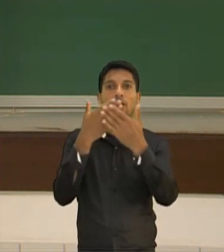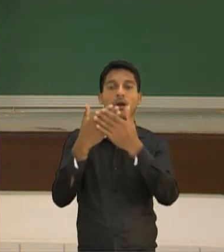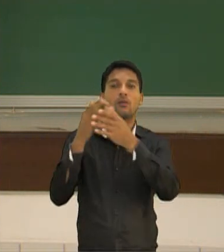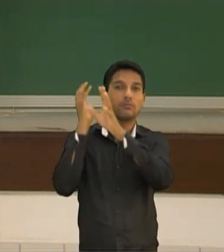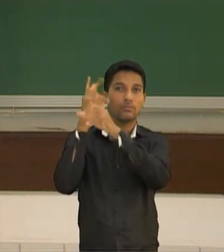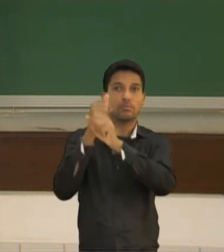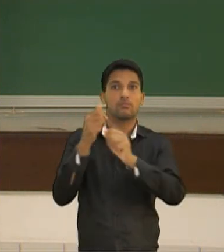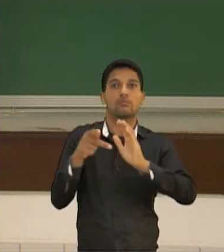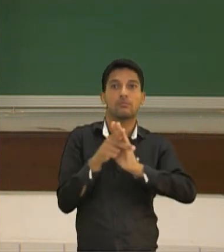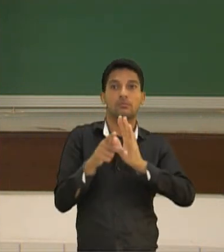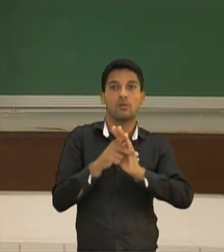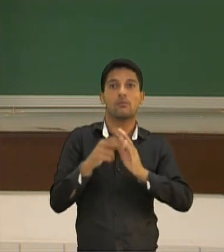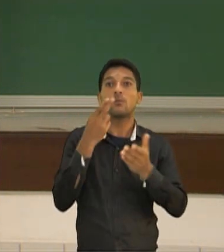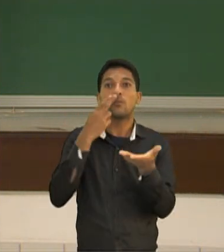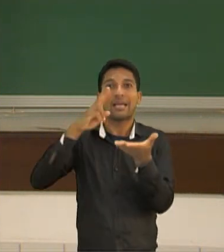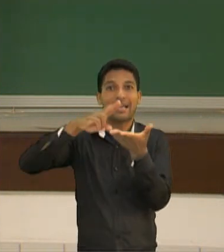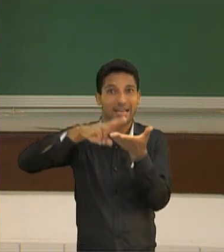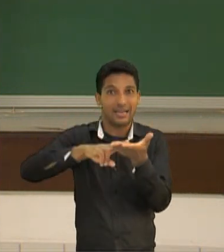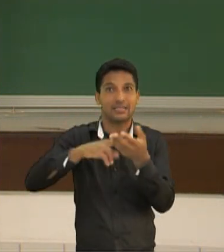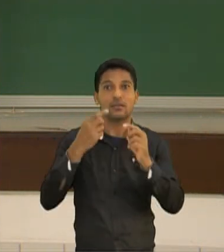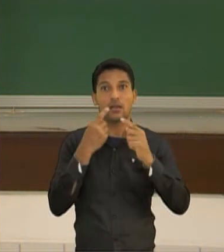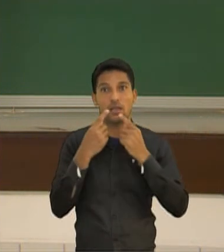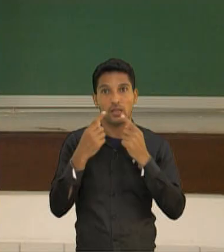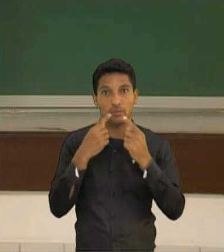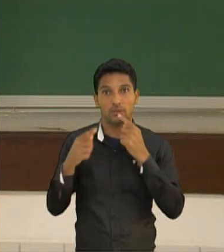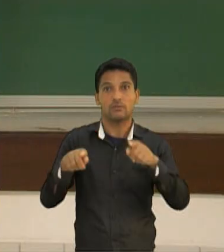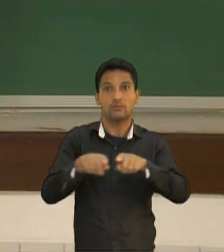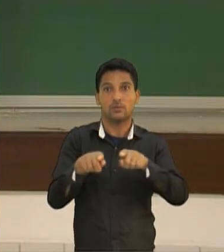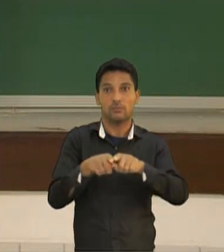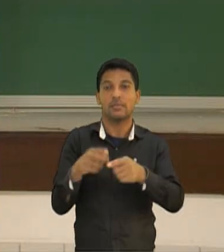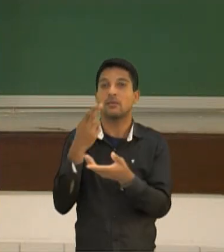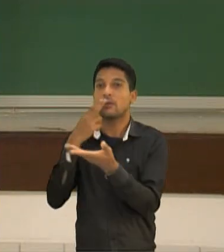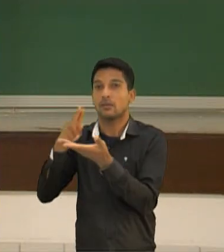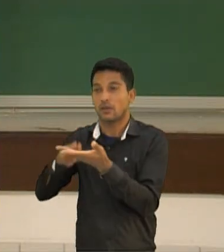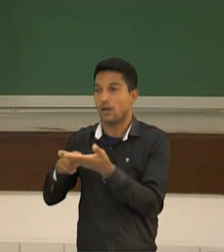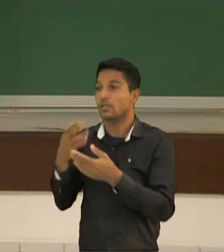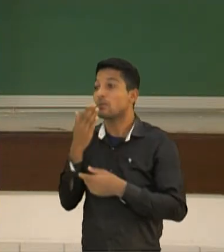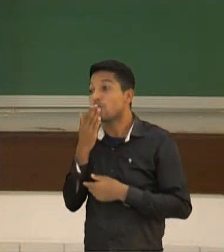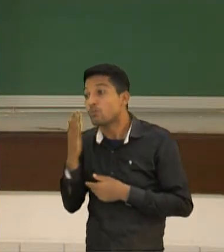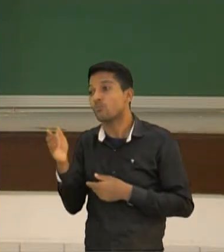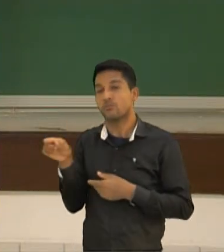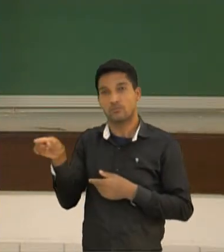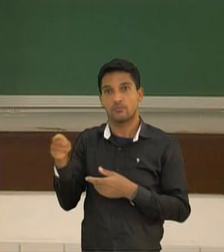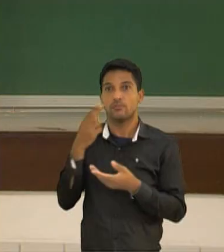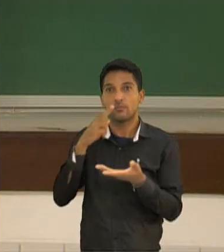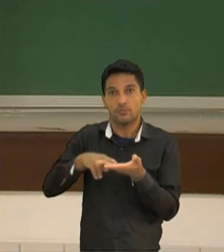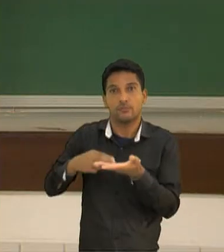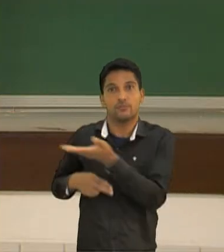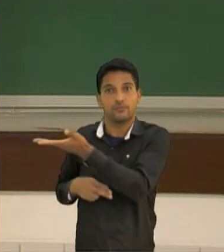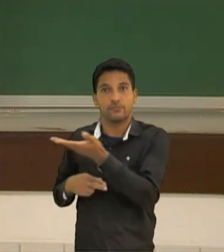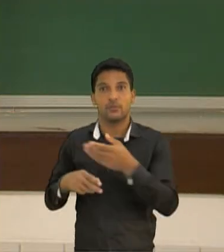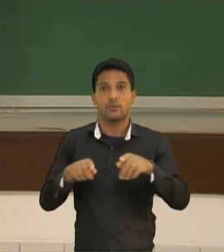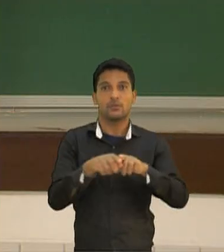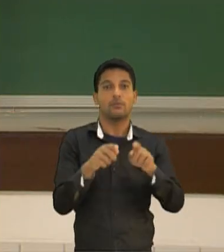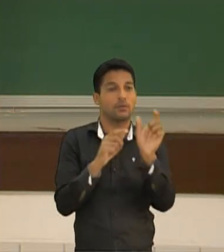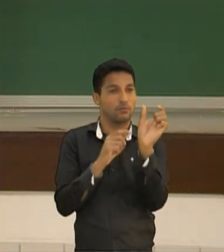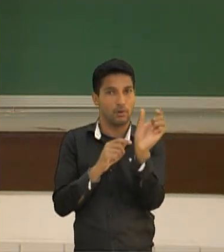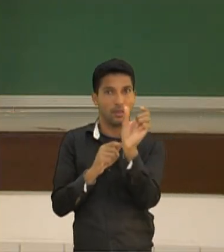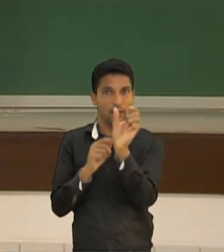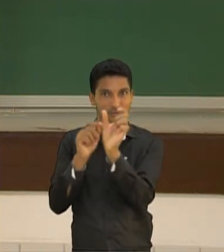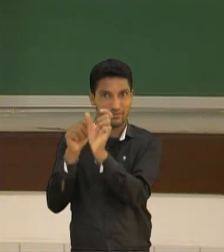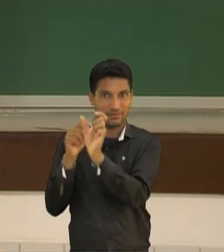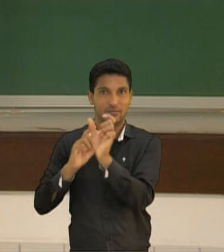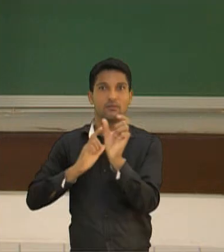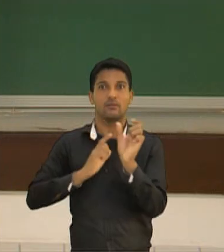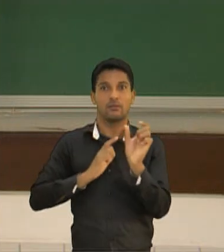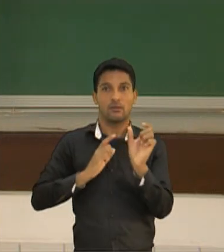elementos composicionais das cartas de reclamação e solicitação e aprendemos a fazer ali a inferência dos significados de termos e expressões